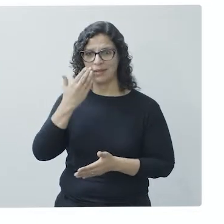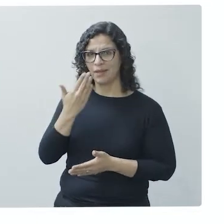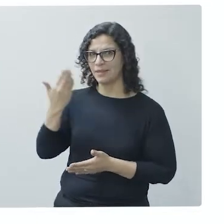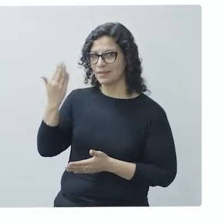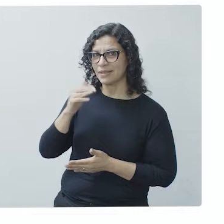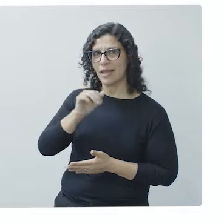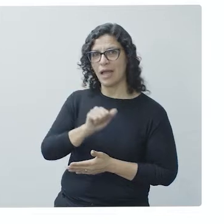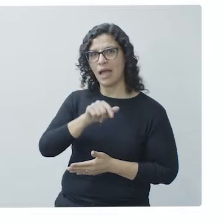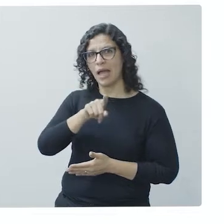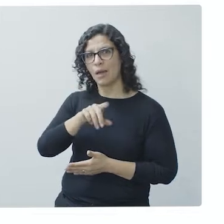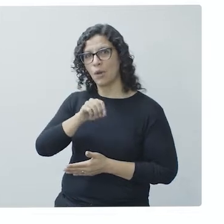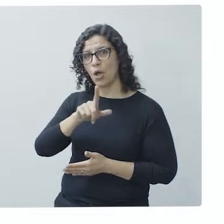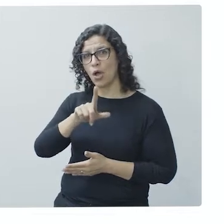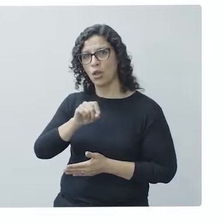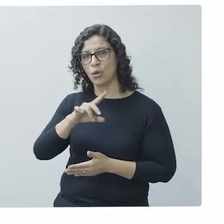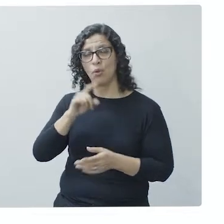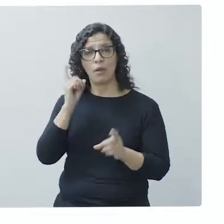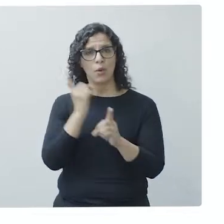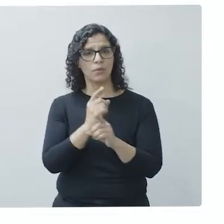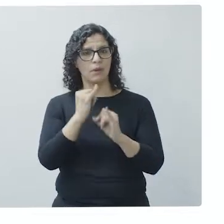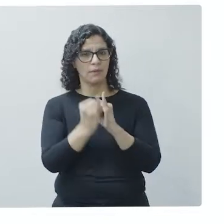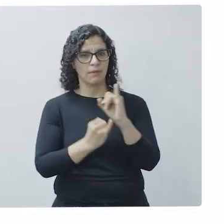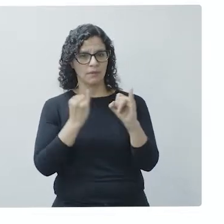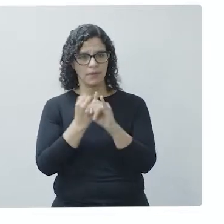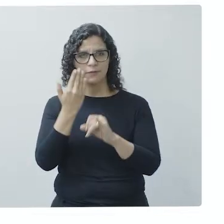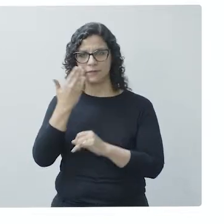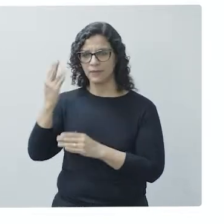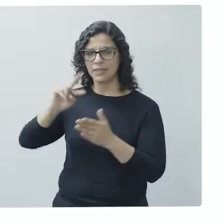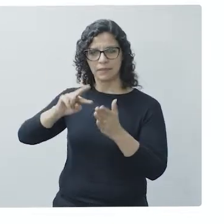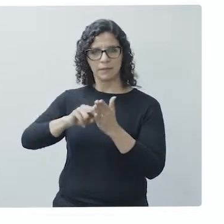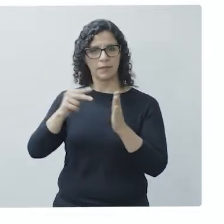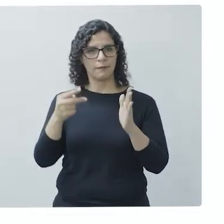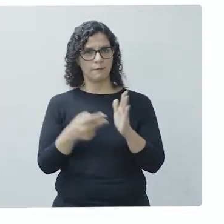Então, esse é lá da internet mesmo, dicionário online de português.